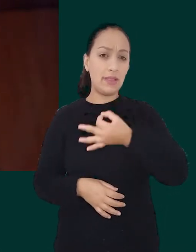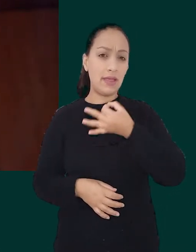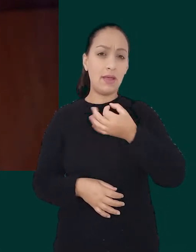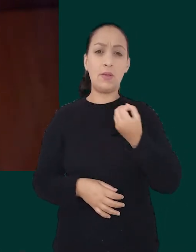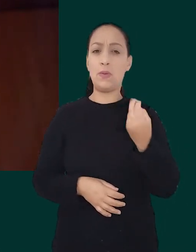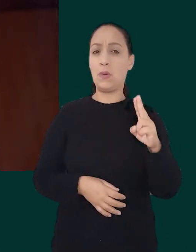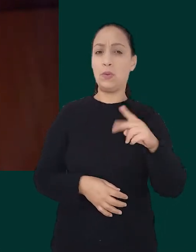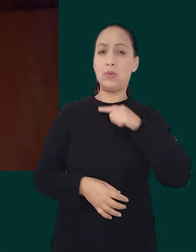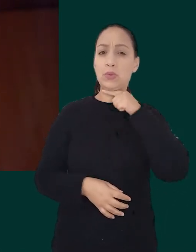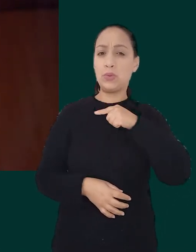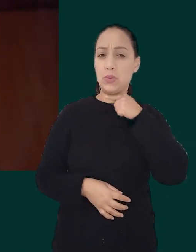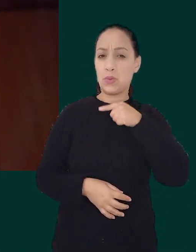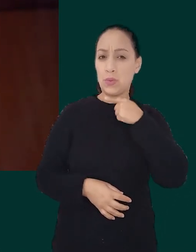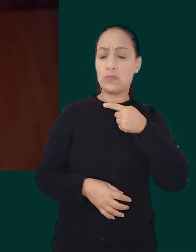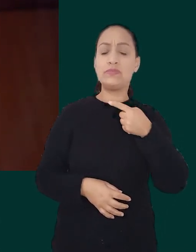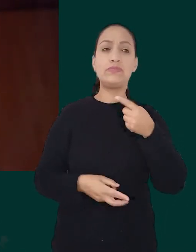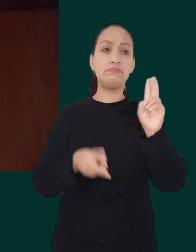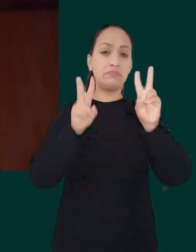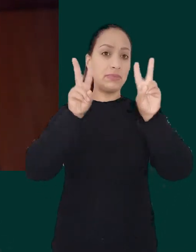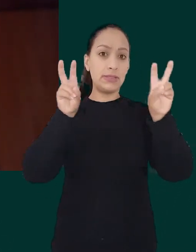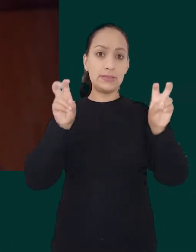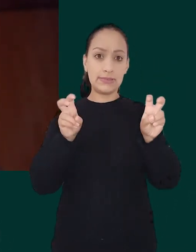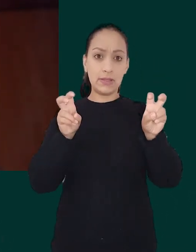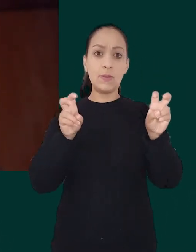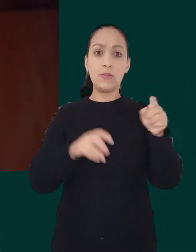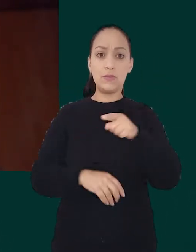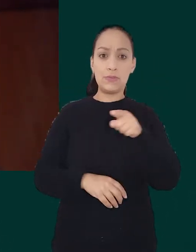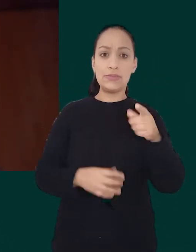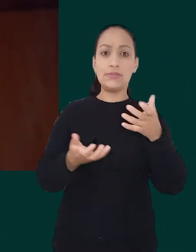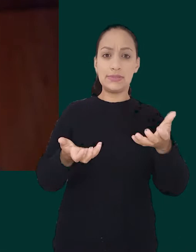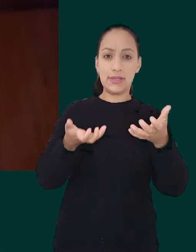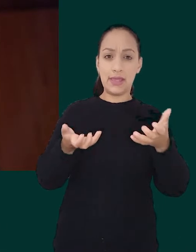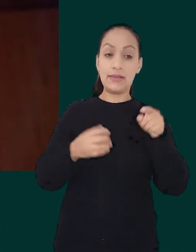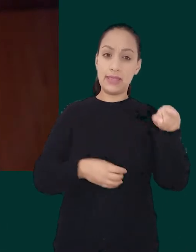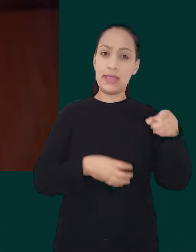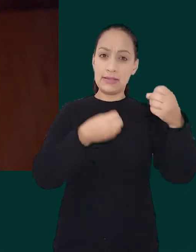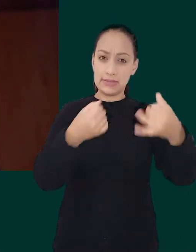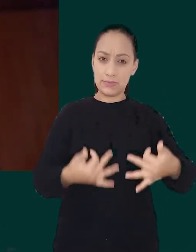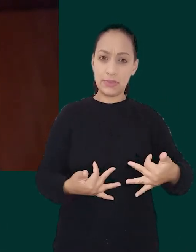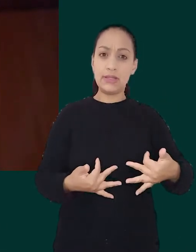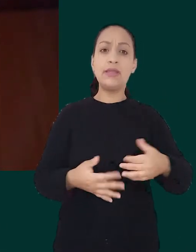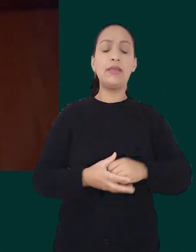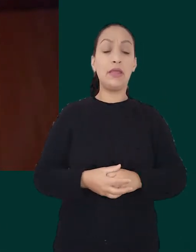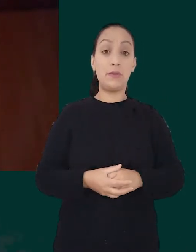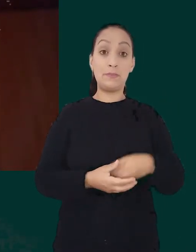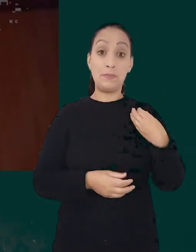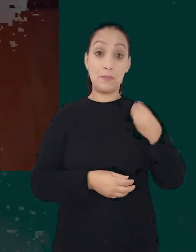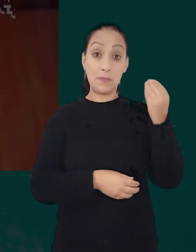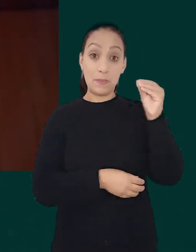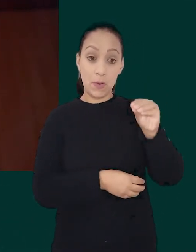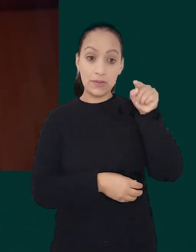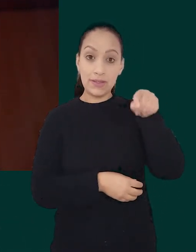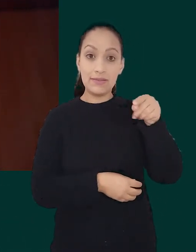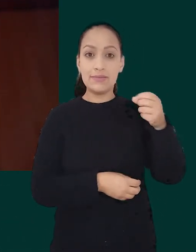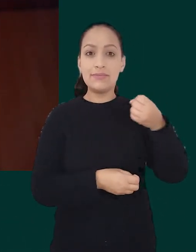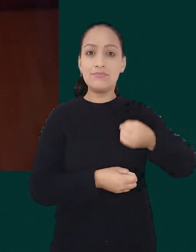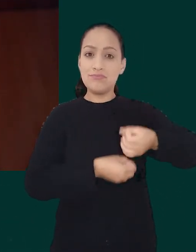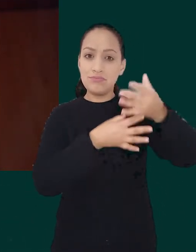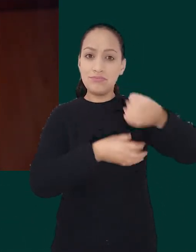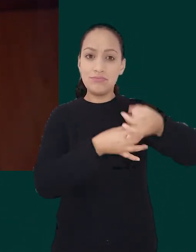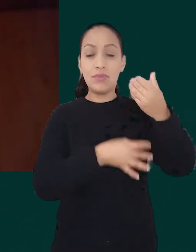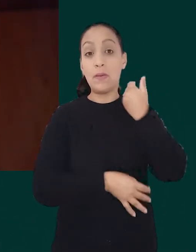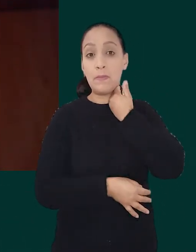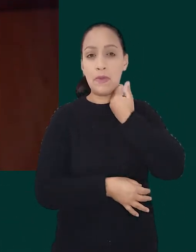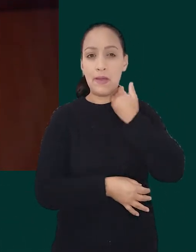alguma dúvida, ou alguma questão que vocês queiram que ele comente mais, coloca ali no chat, que a gente